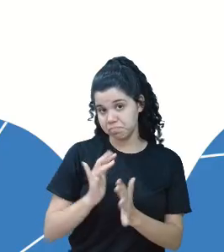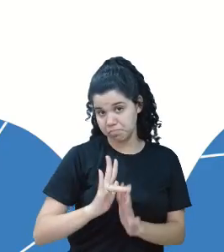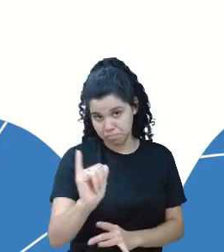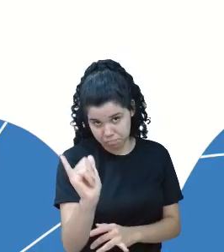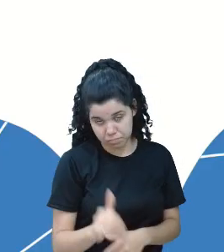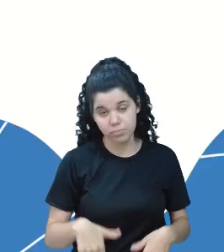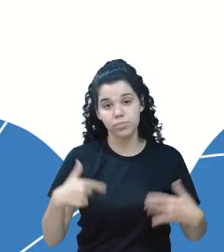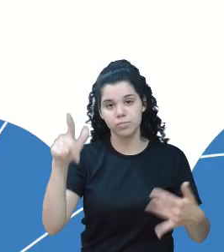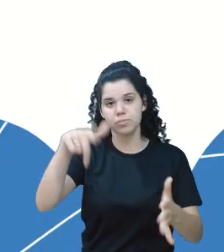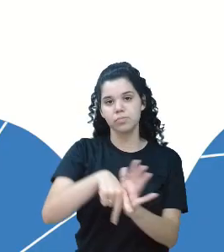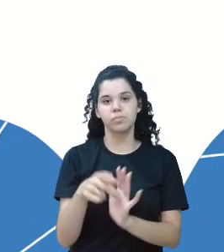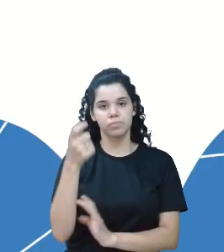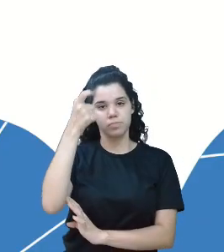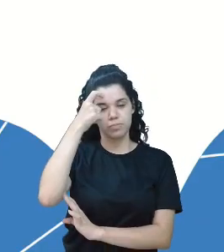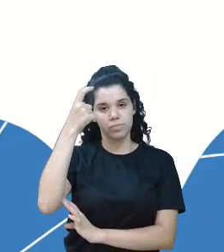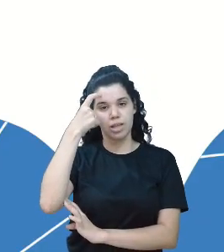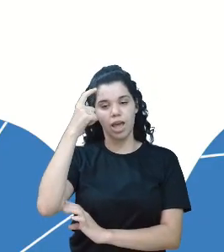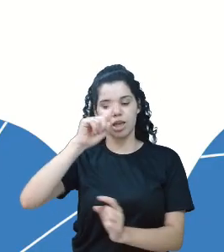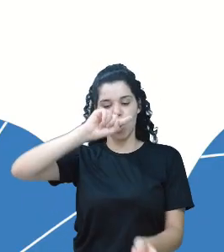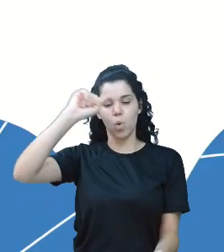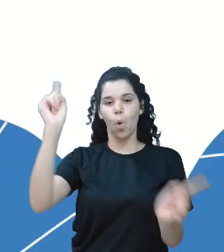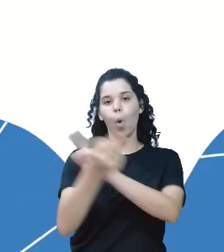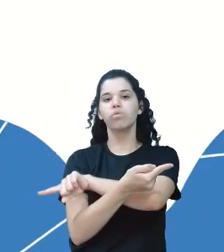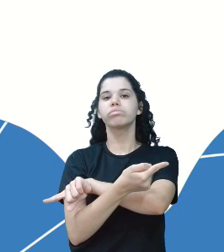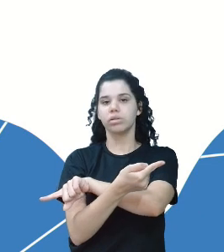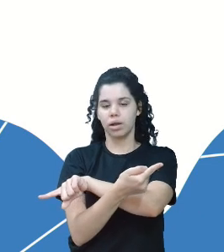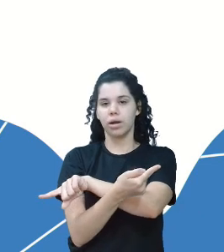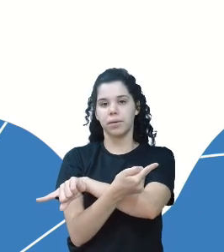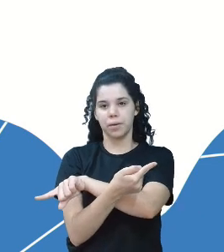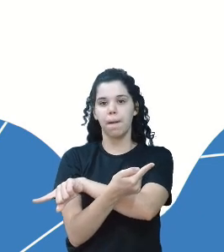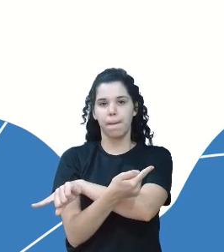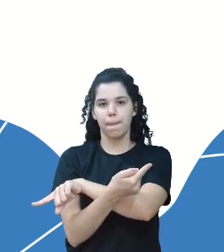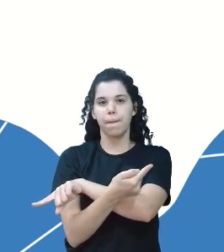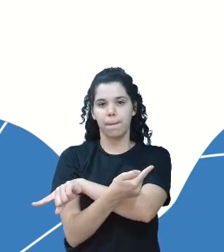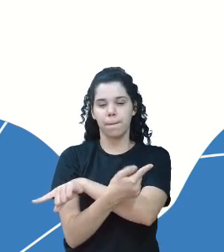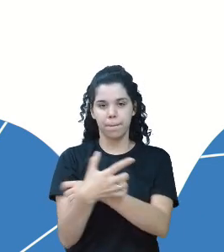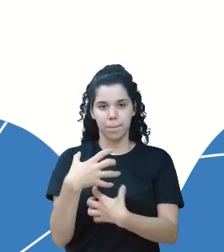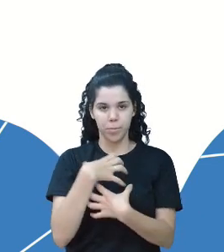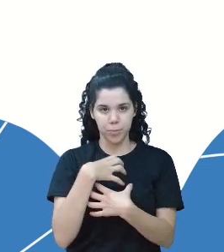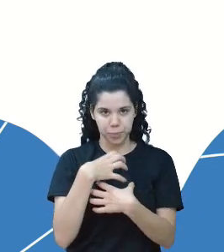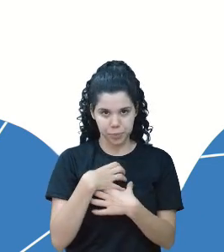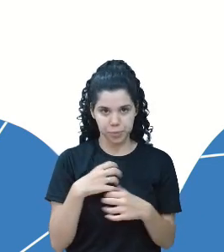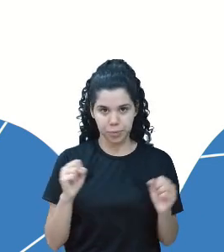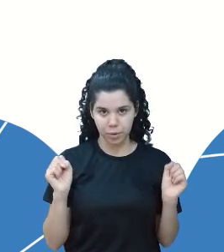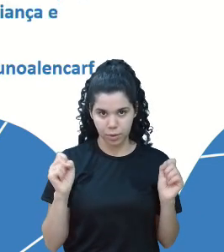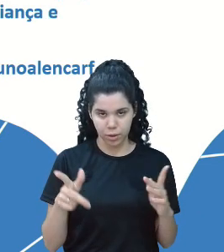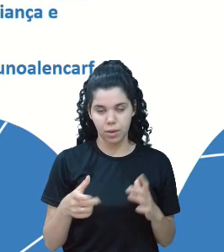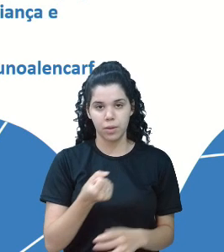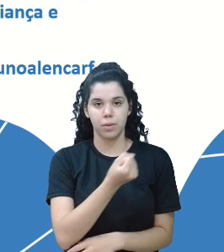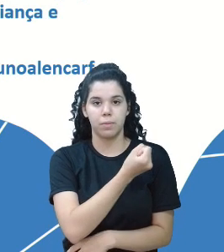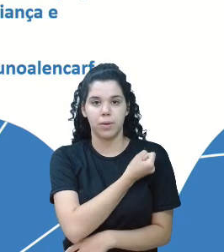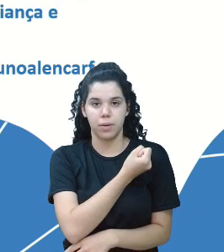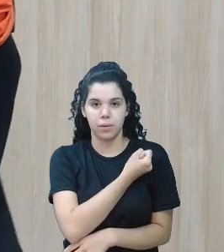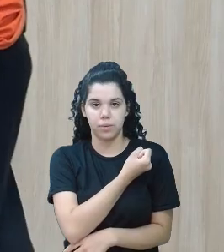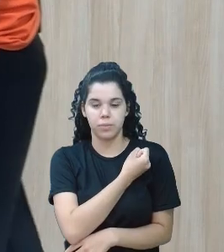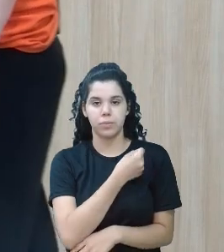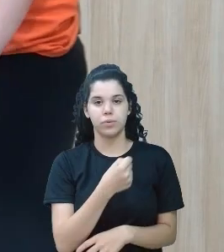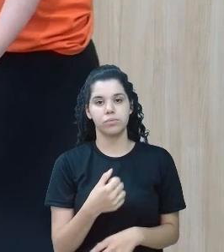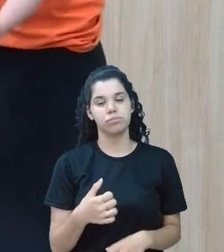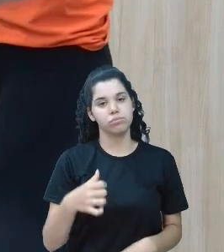ideias que vão se opor. É uma oposição de sentimentos, ok? Questão 9, letra